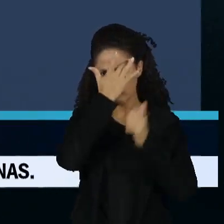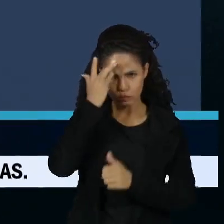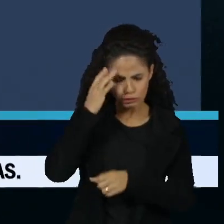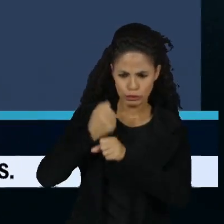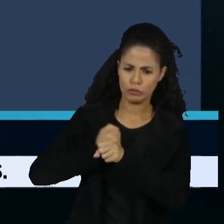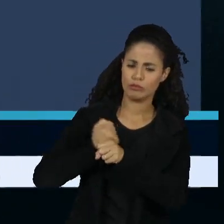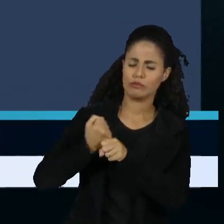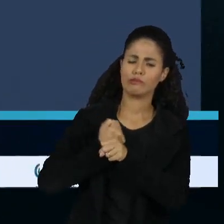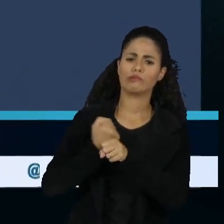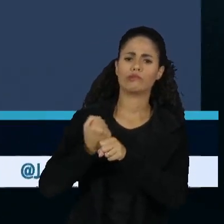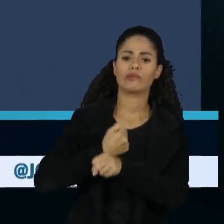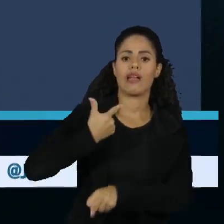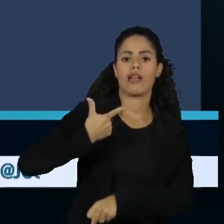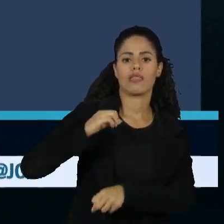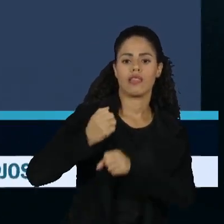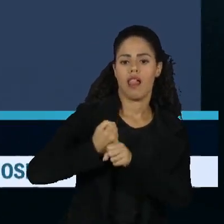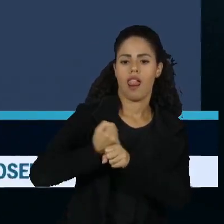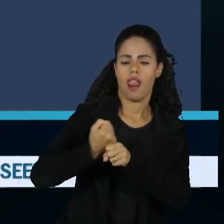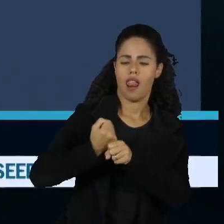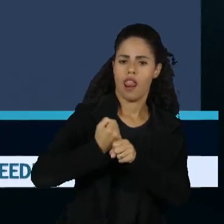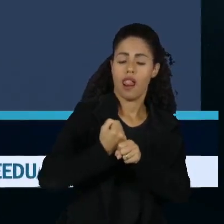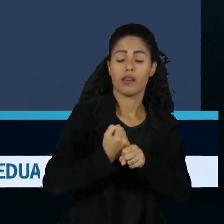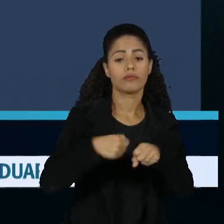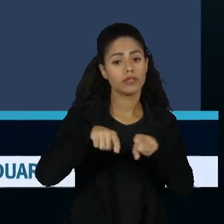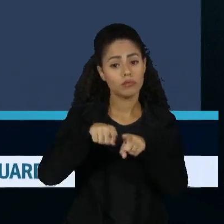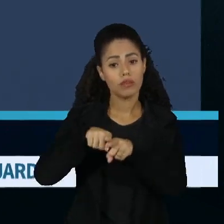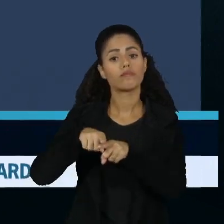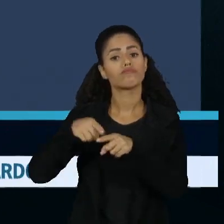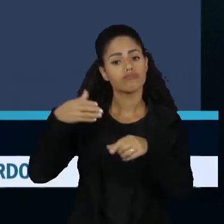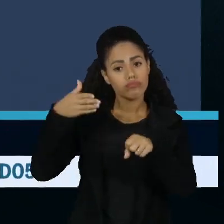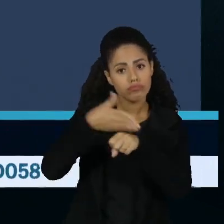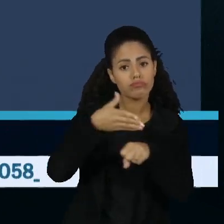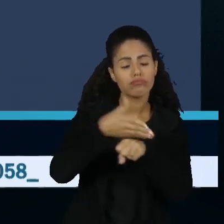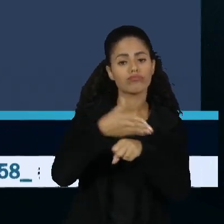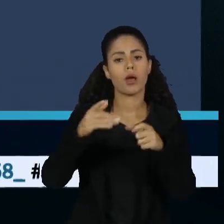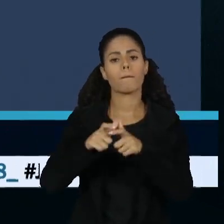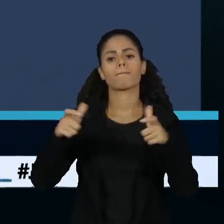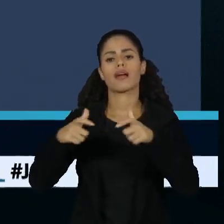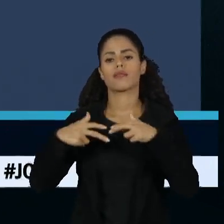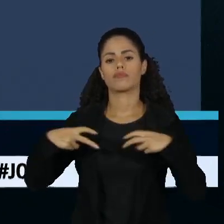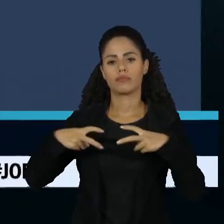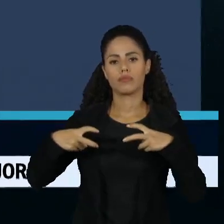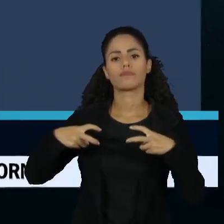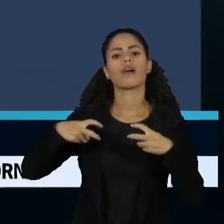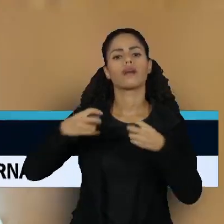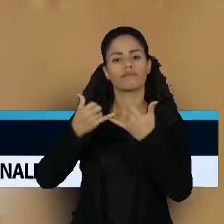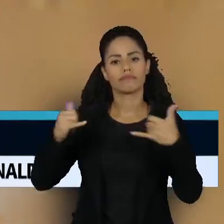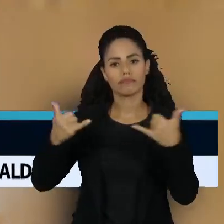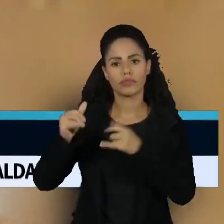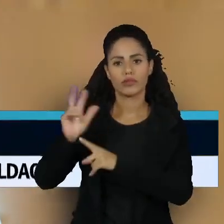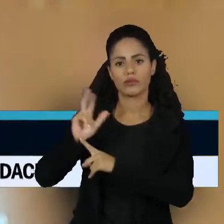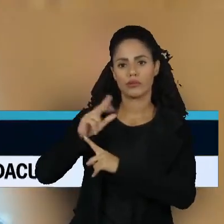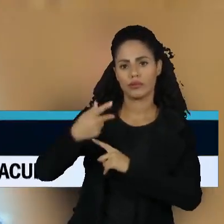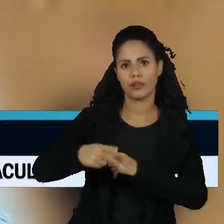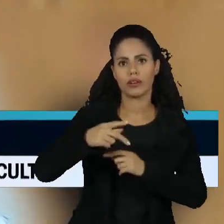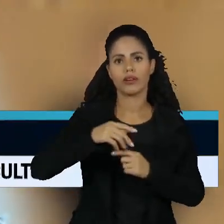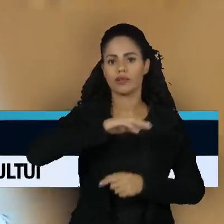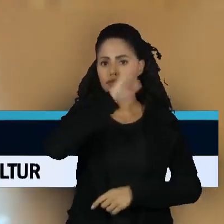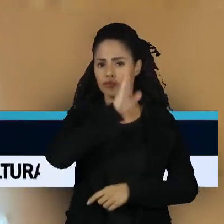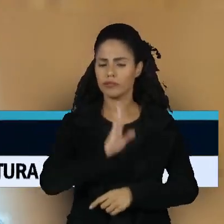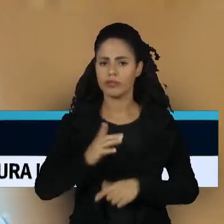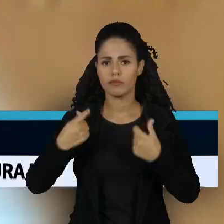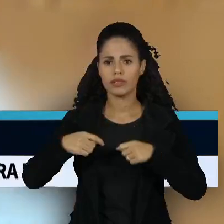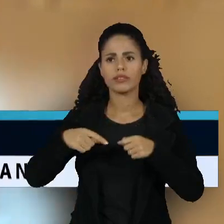história, que começou há 70 anos, e cobrou uma participação maior da Petrobras na transição energética do país. A Petrobras, ela tem que